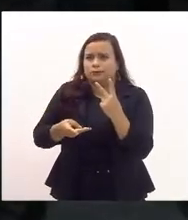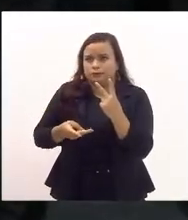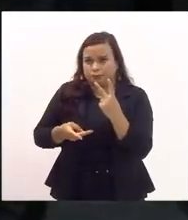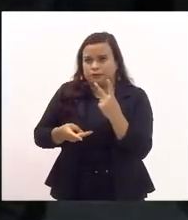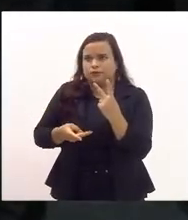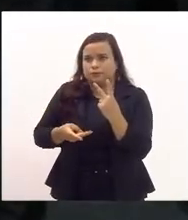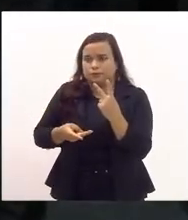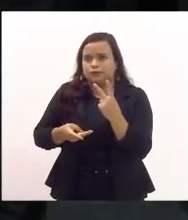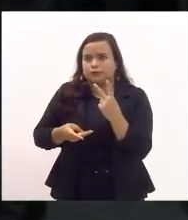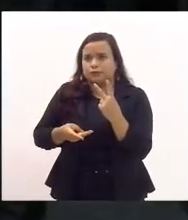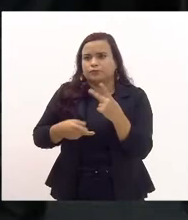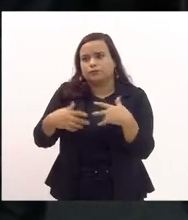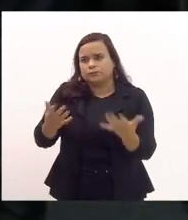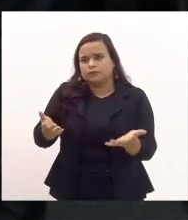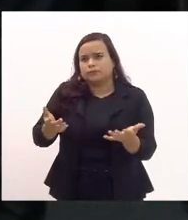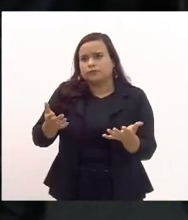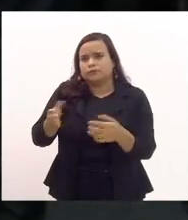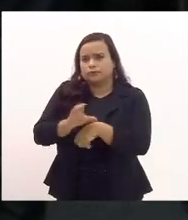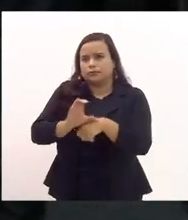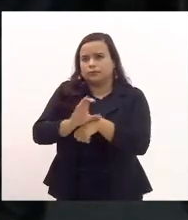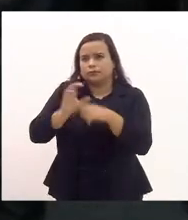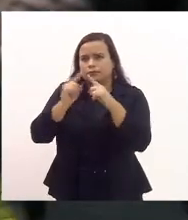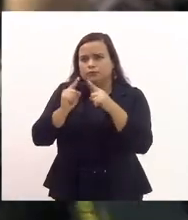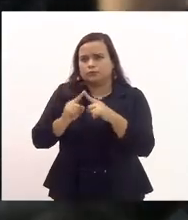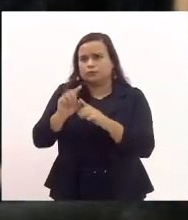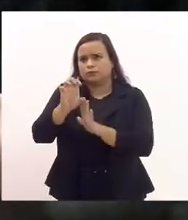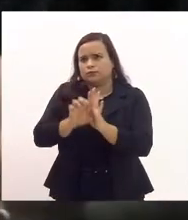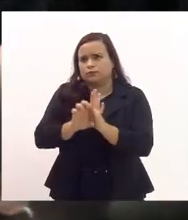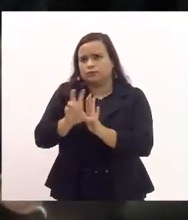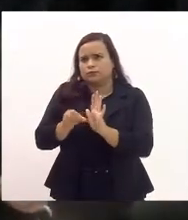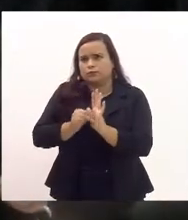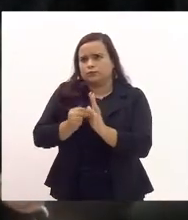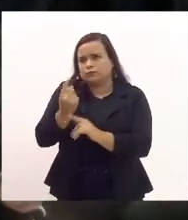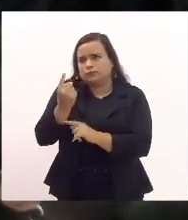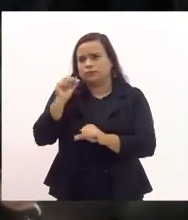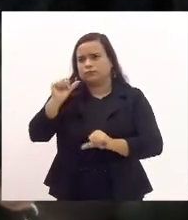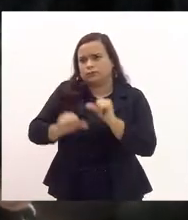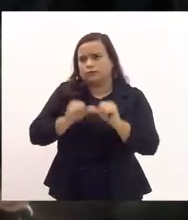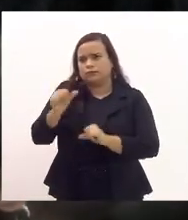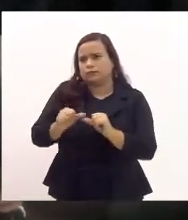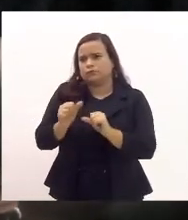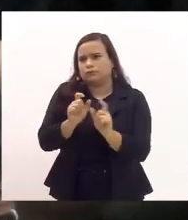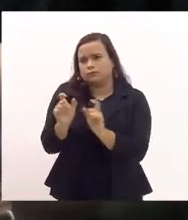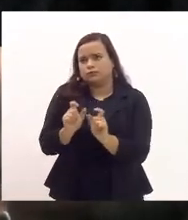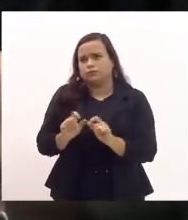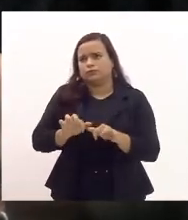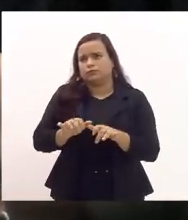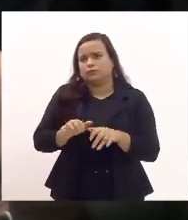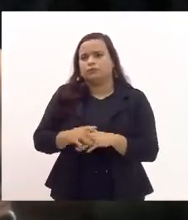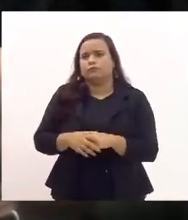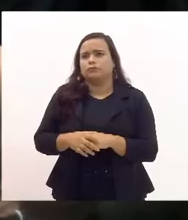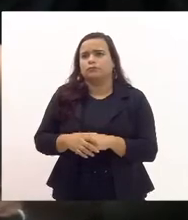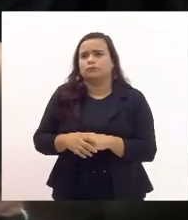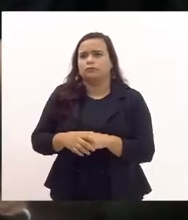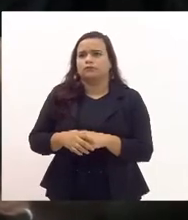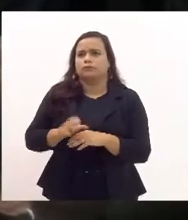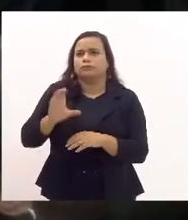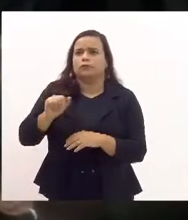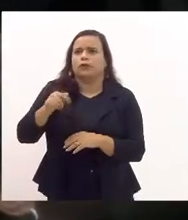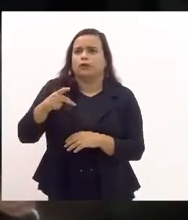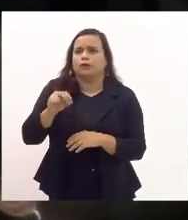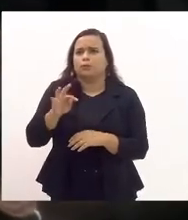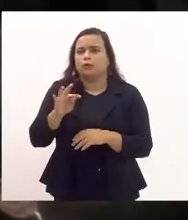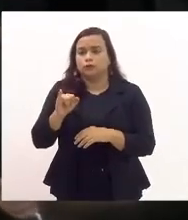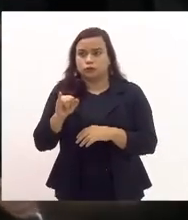parecer condicionalidade com a emenda modificativa ao caput